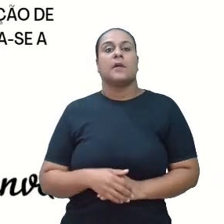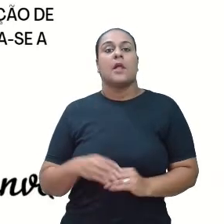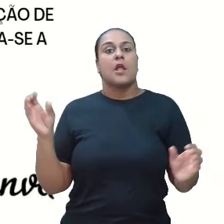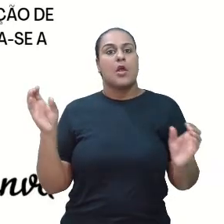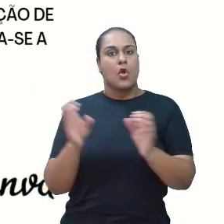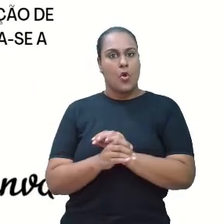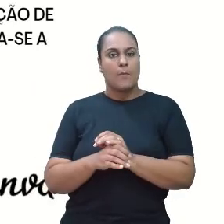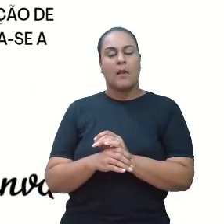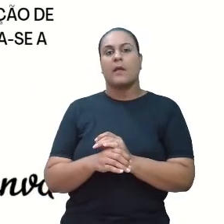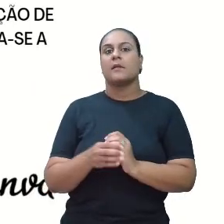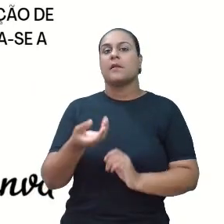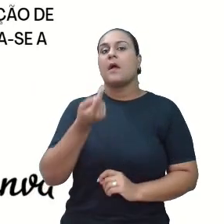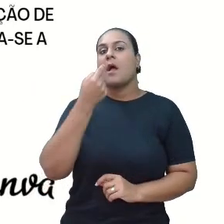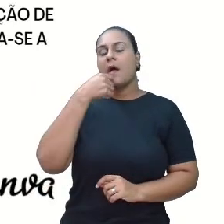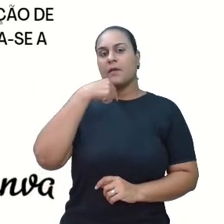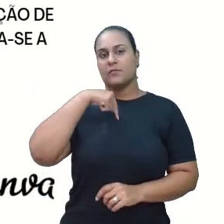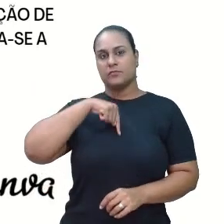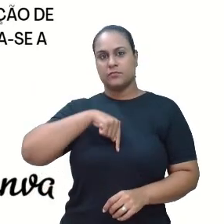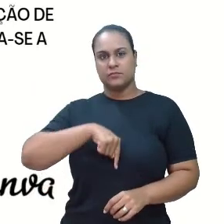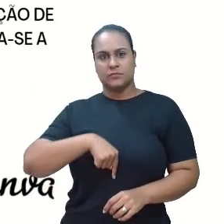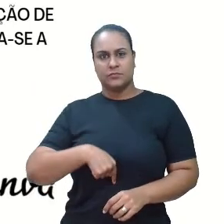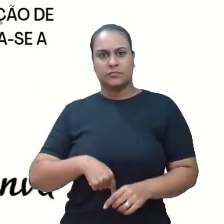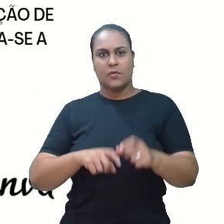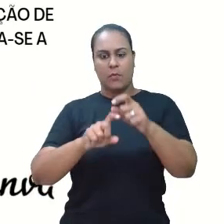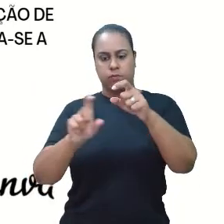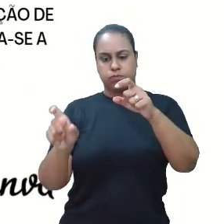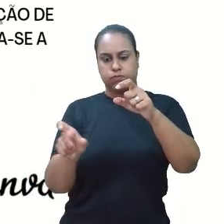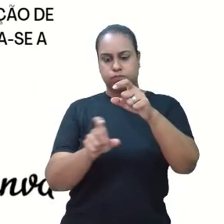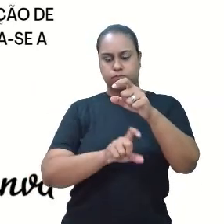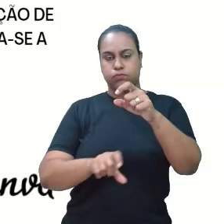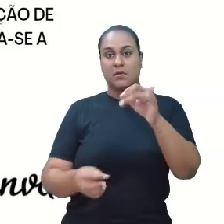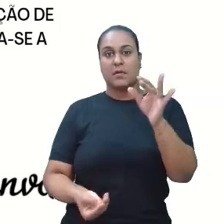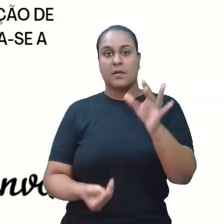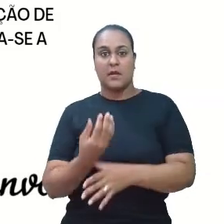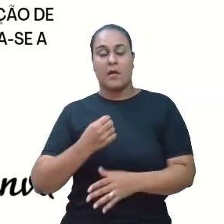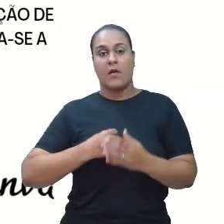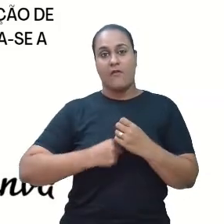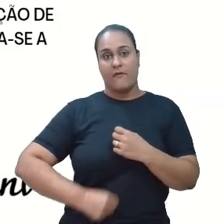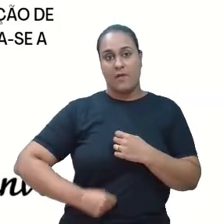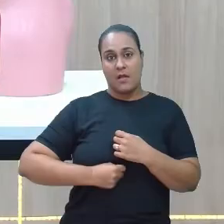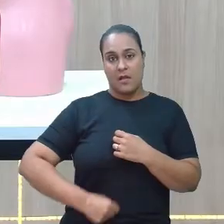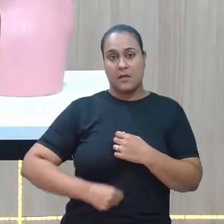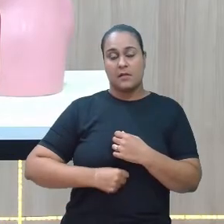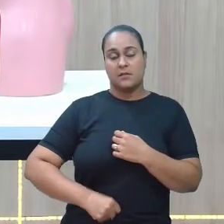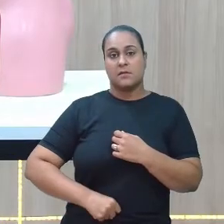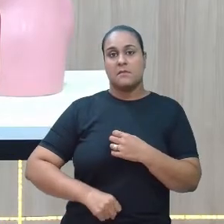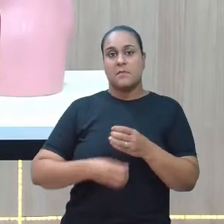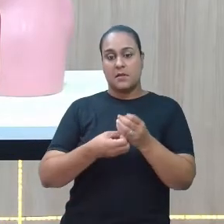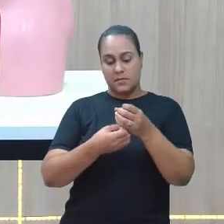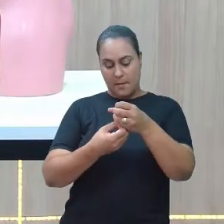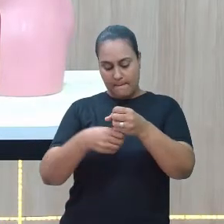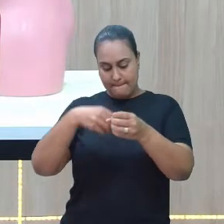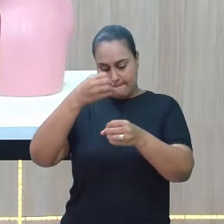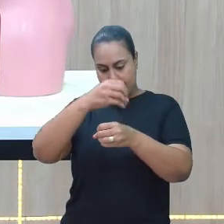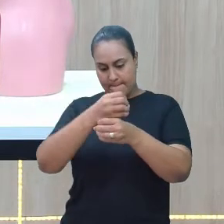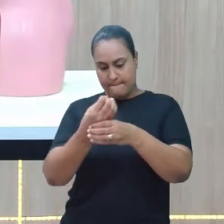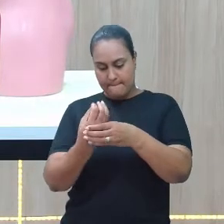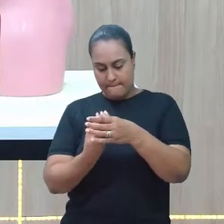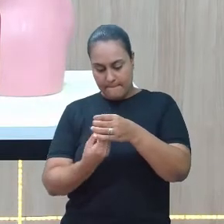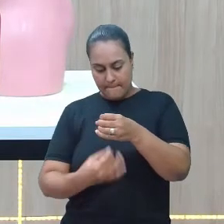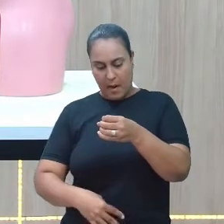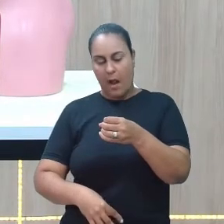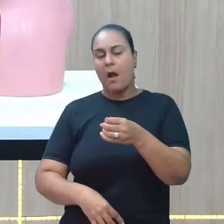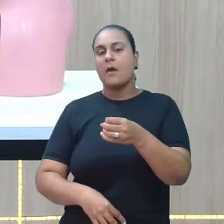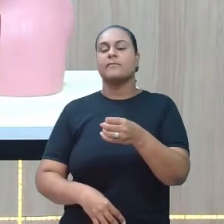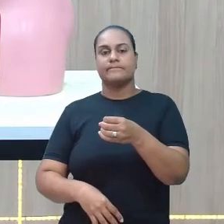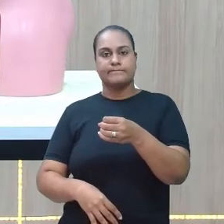a digestão, onde já tem aí a formação das fezes para serem eliminadas. Então,